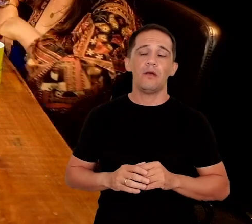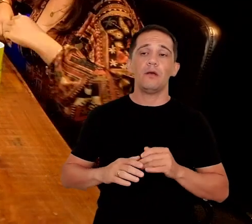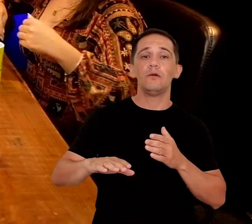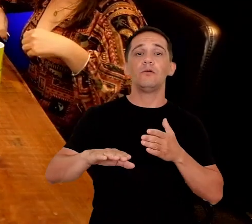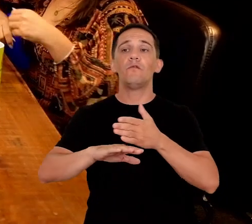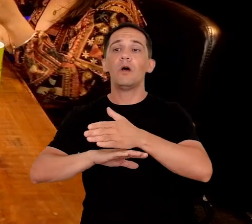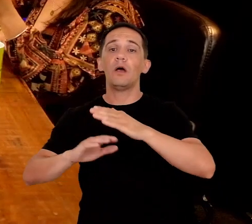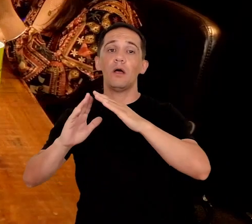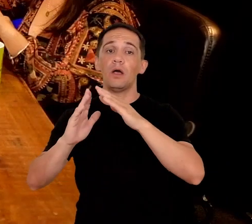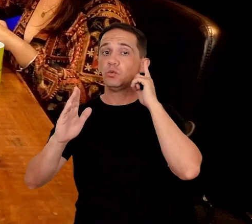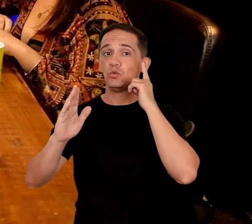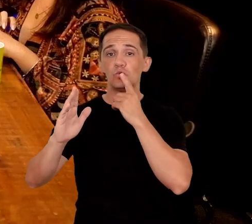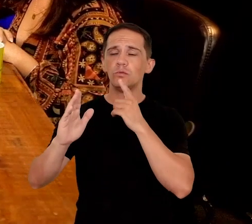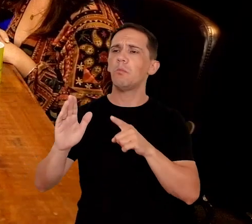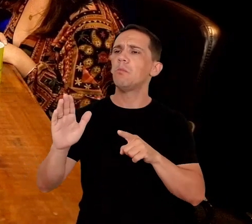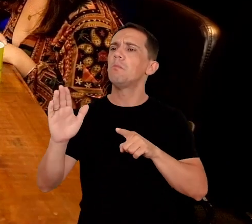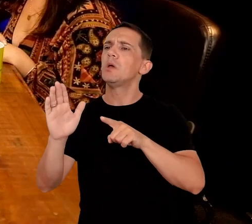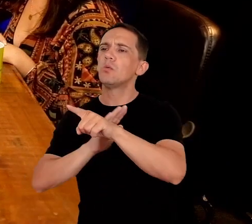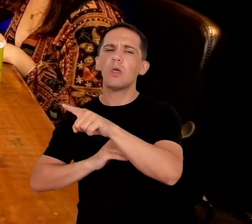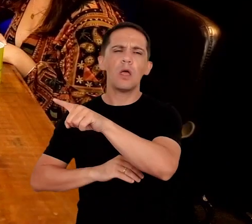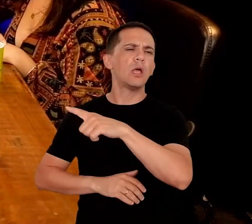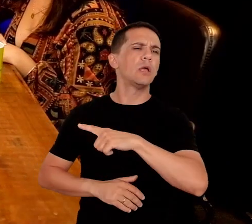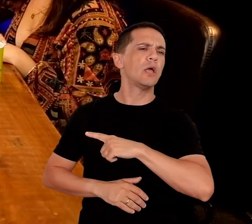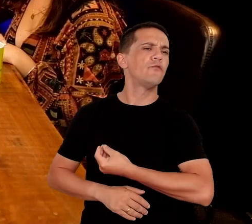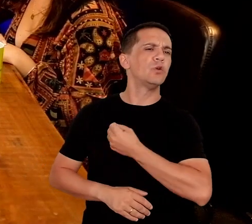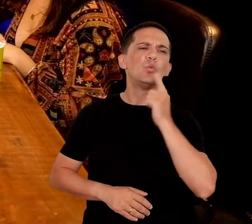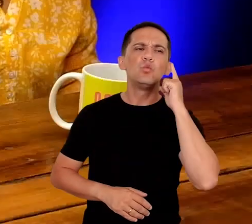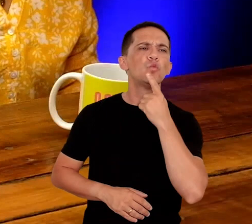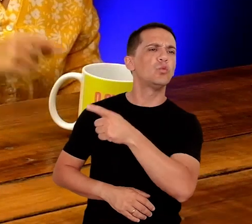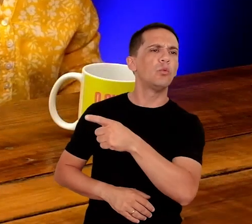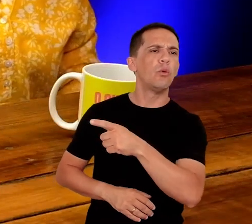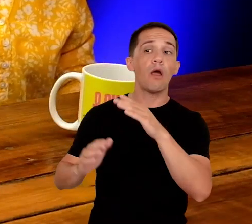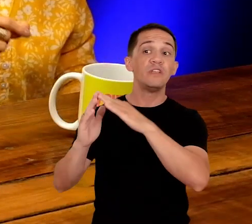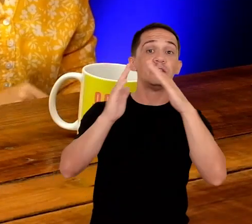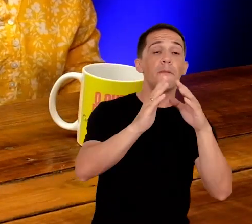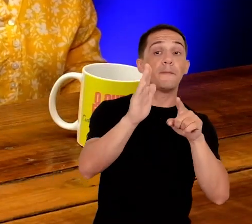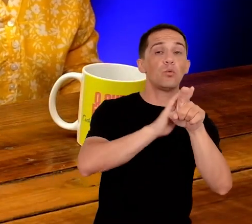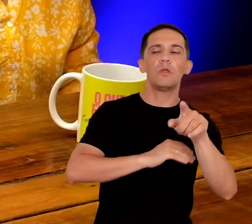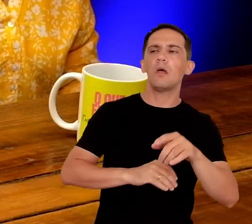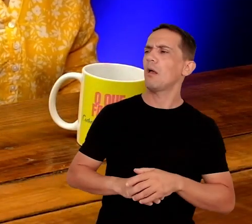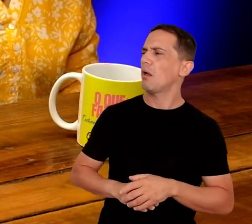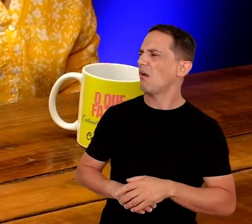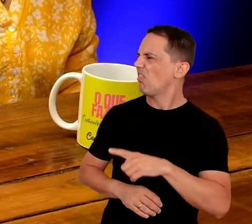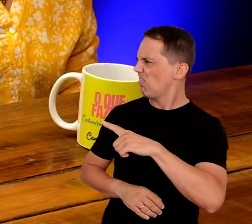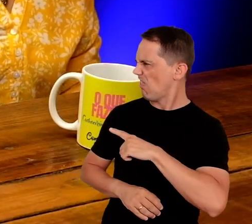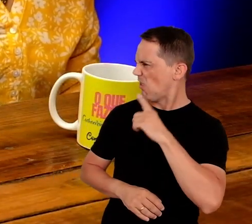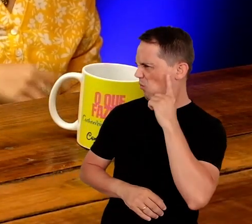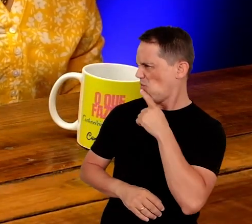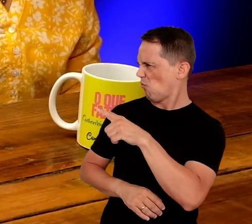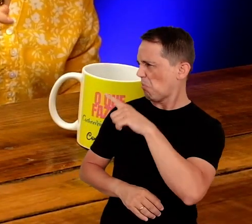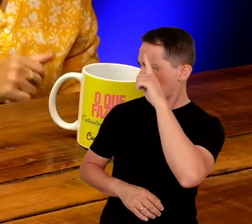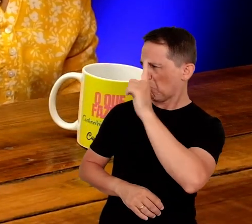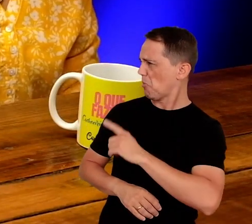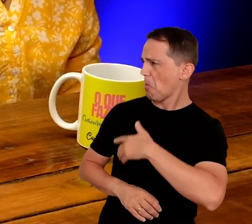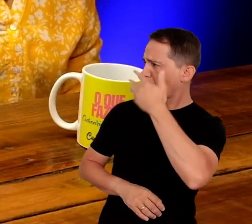casa aqui e eu pergunto, fulano de tal tá em casa? Quem? O surdo que mora aqui. Surdo? Sim,